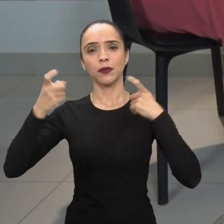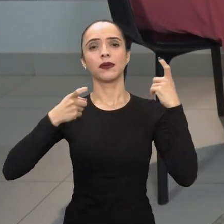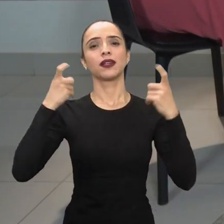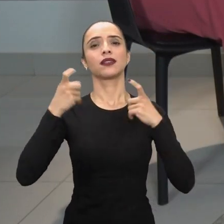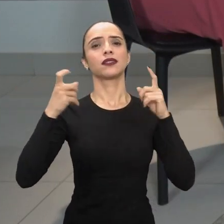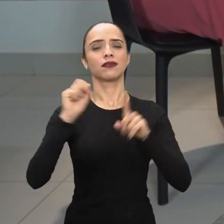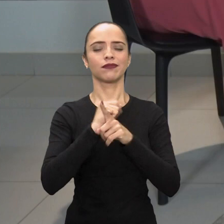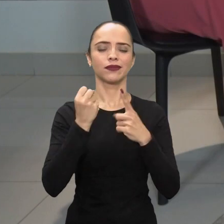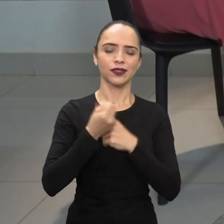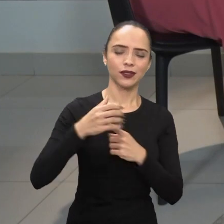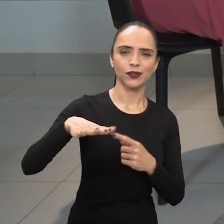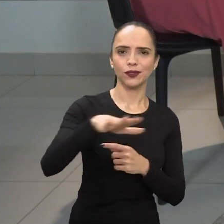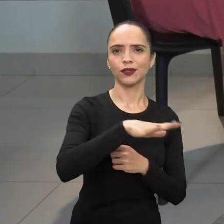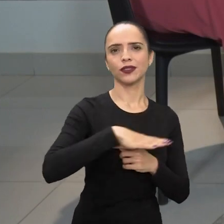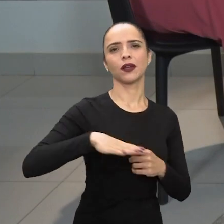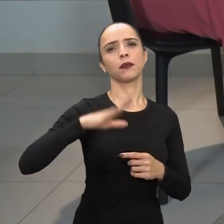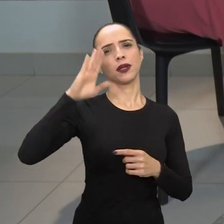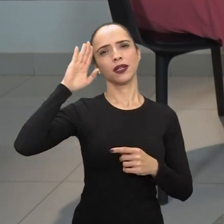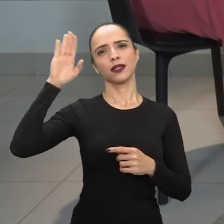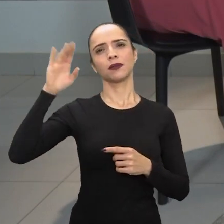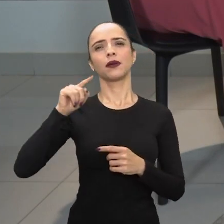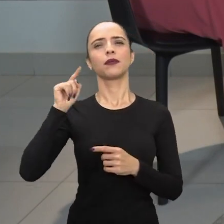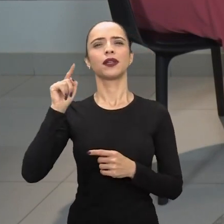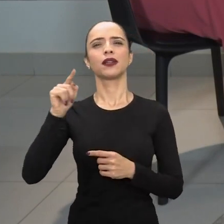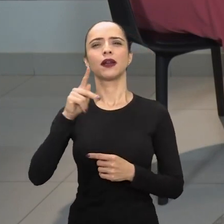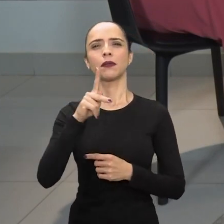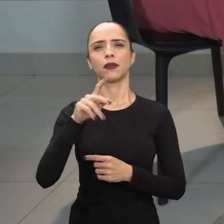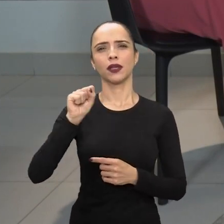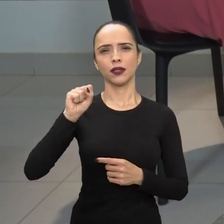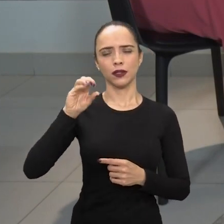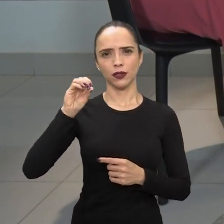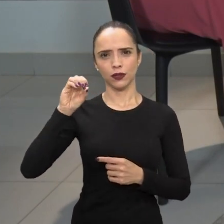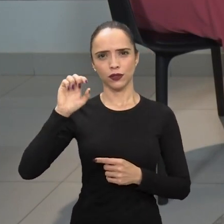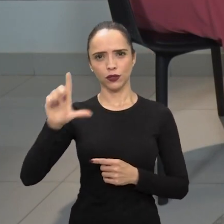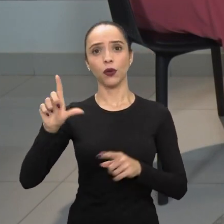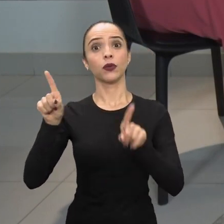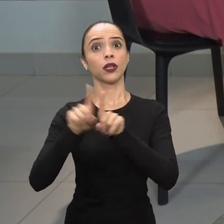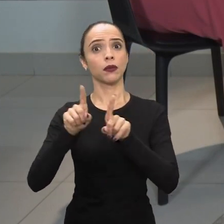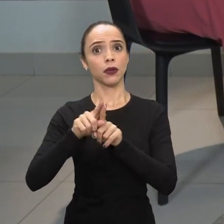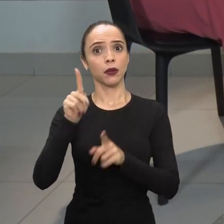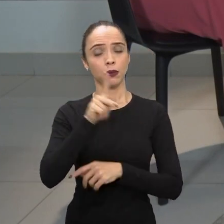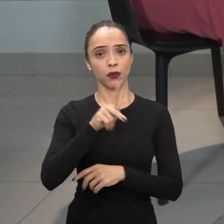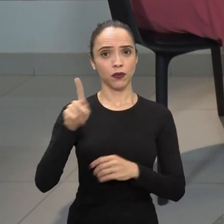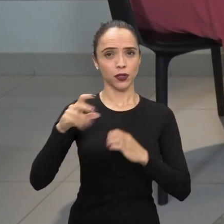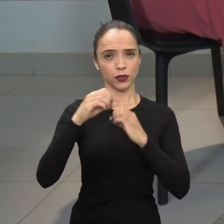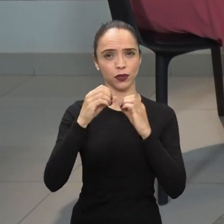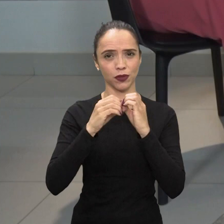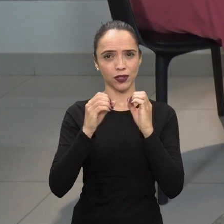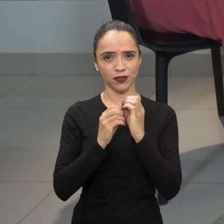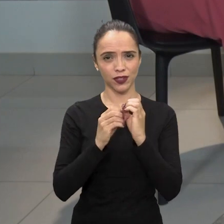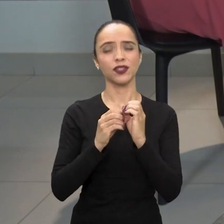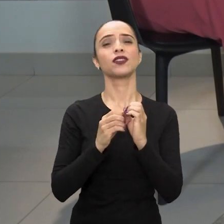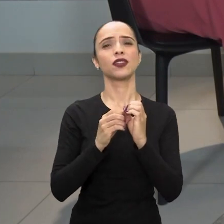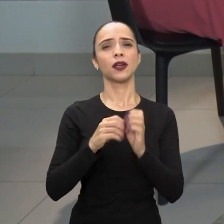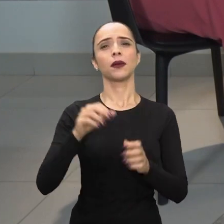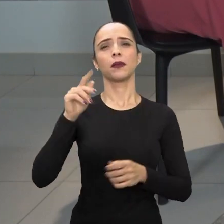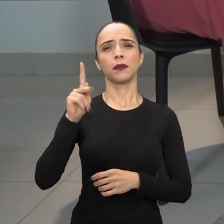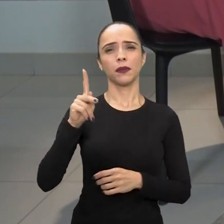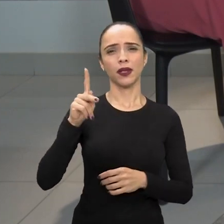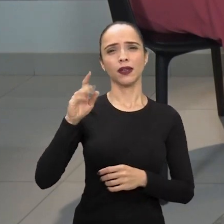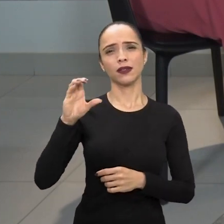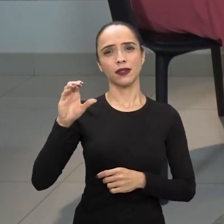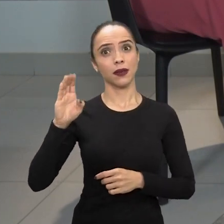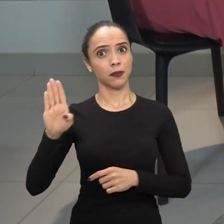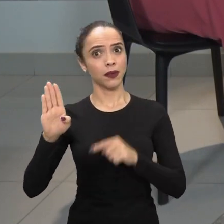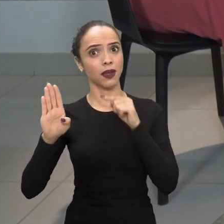no candidato do PT da candidata do PSOL a candidata também professora do UFG né Do PCB uma